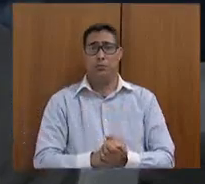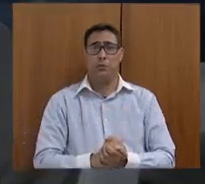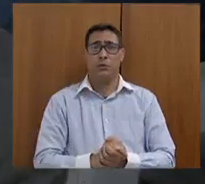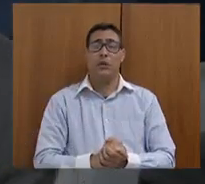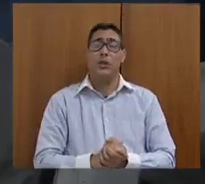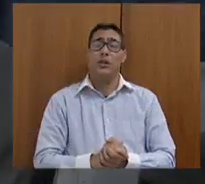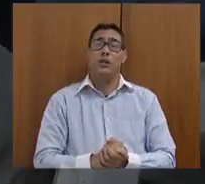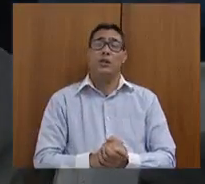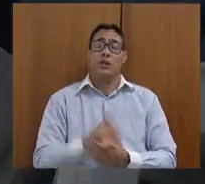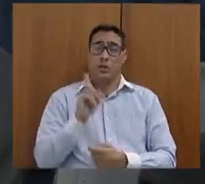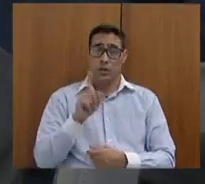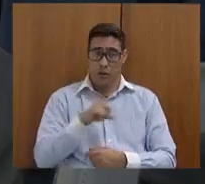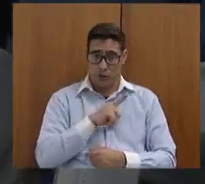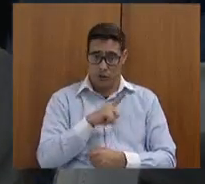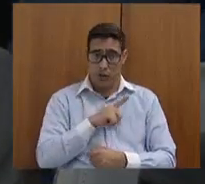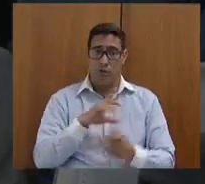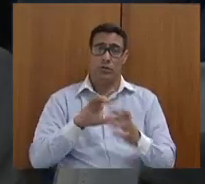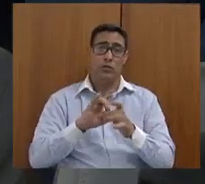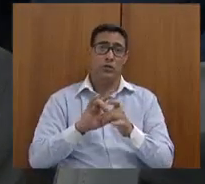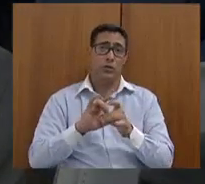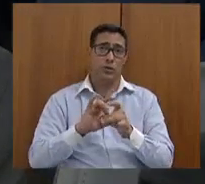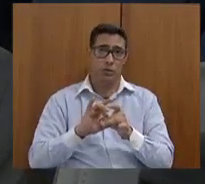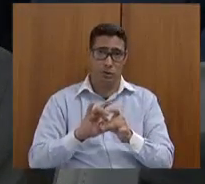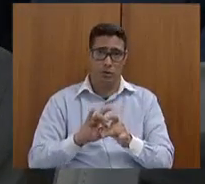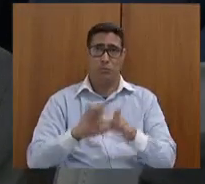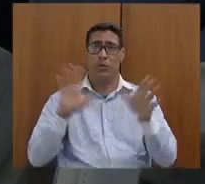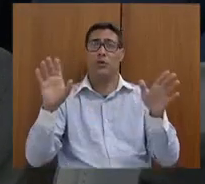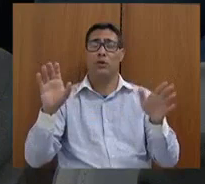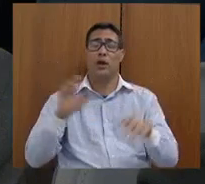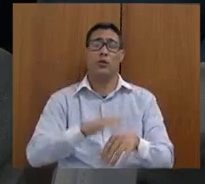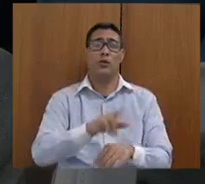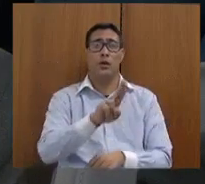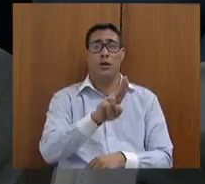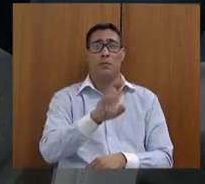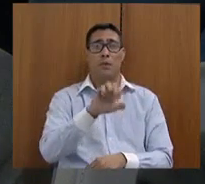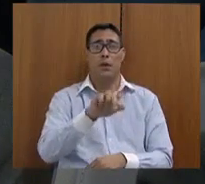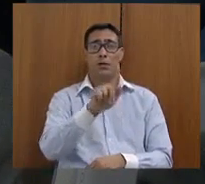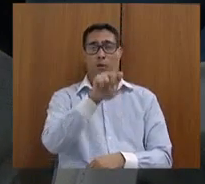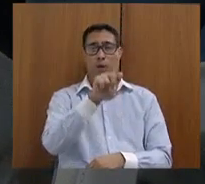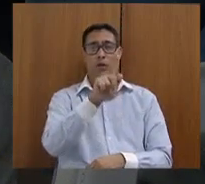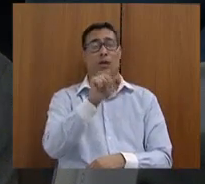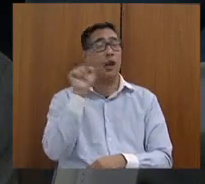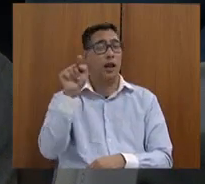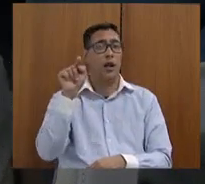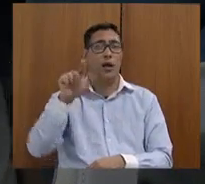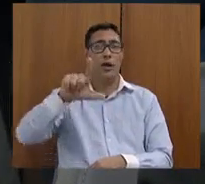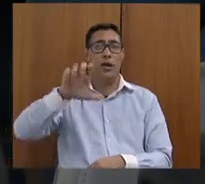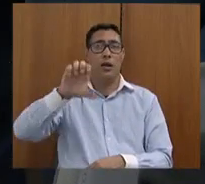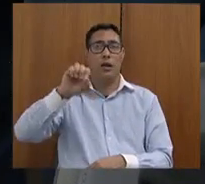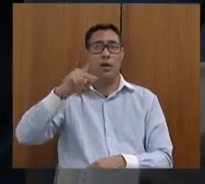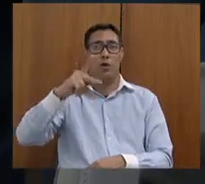que são disponibilizados pela UEMG lá em Leopoldina